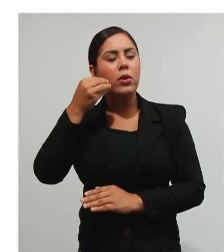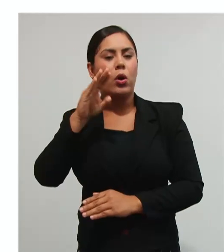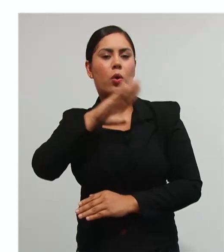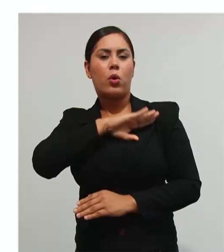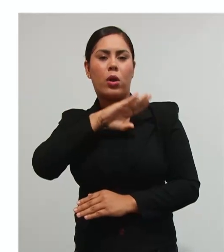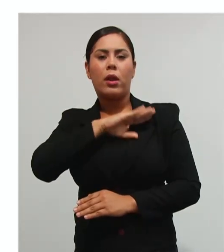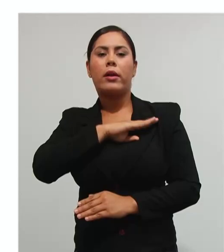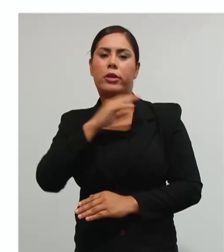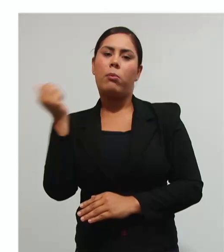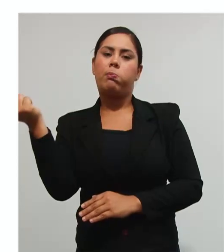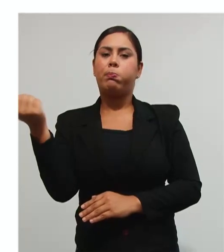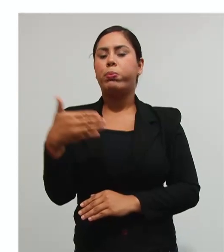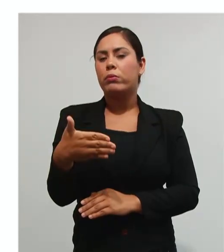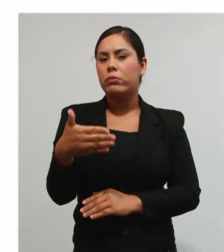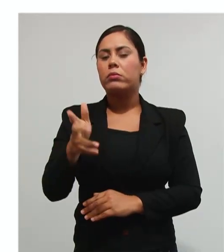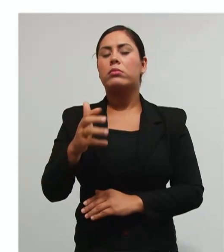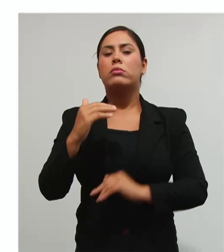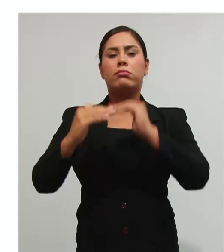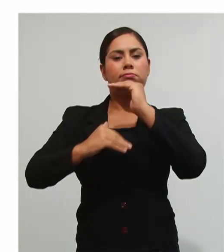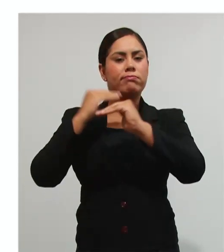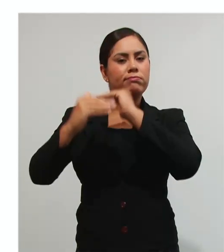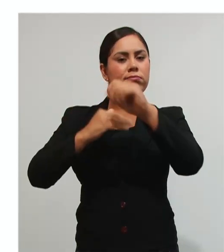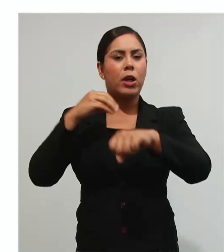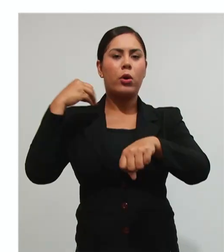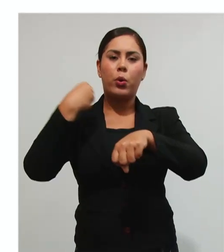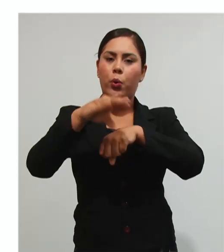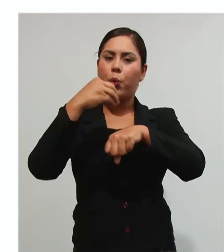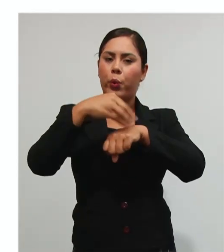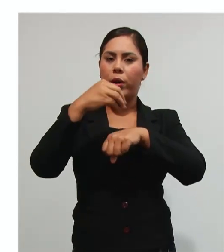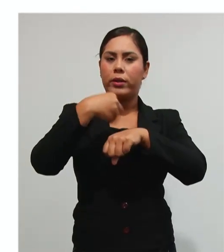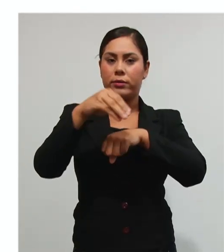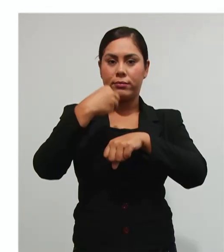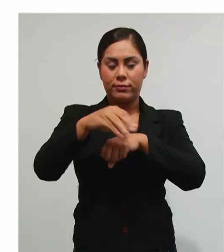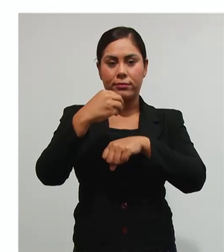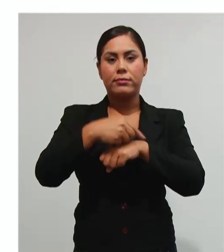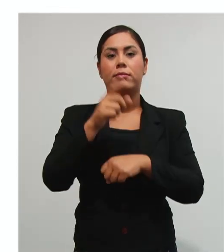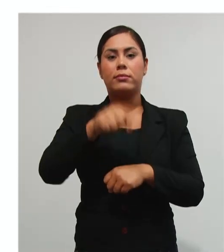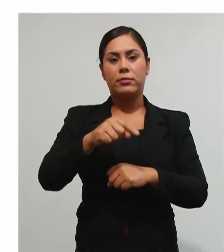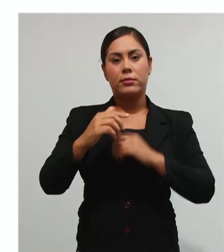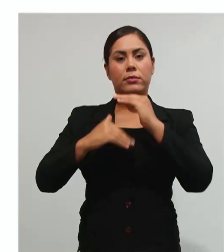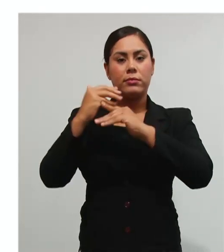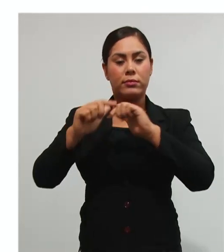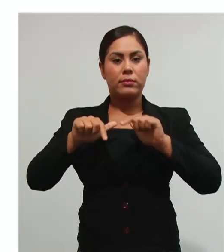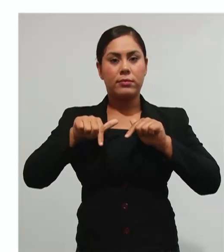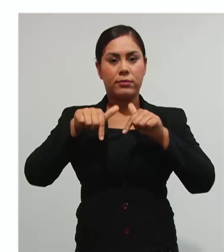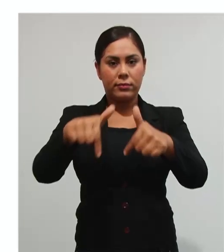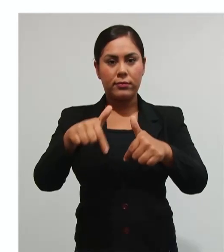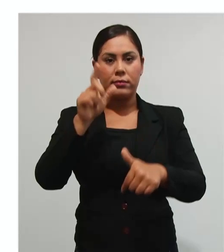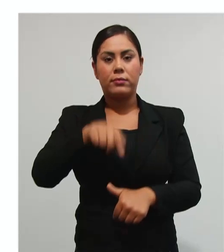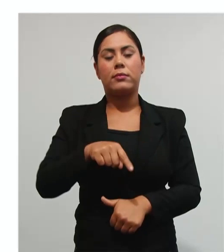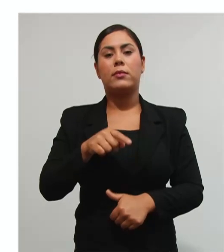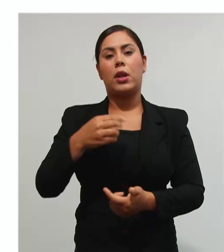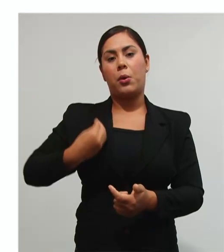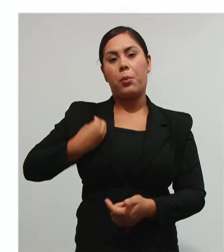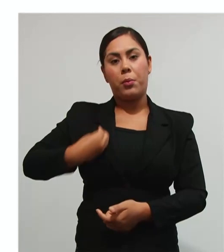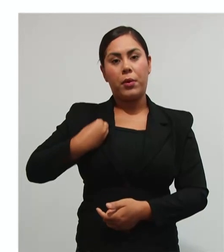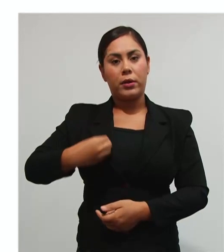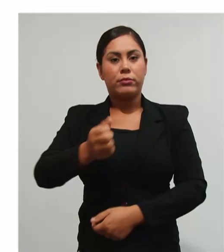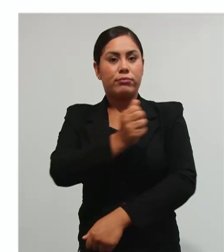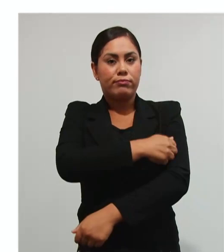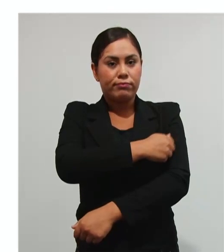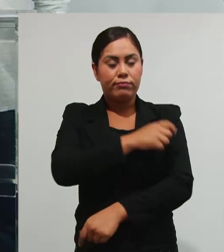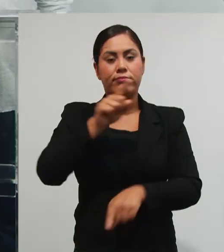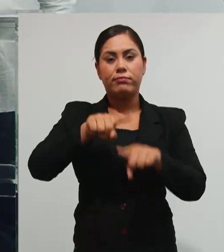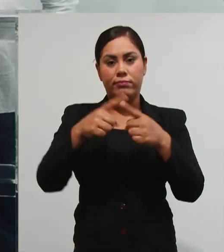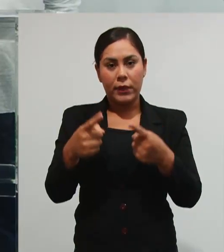mais avançado, que ofereça orientação adequada ao desempenho atual dos estudantes.